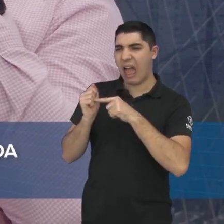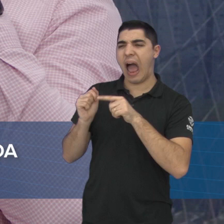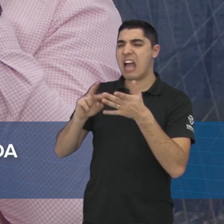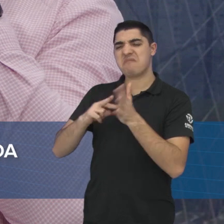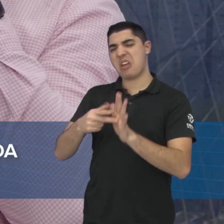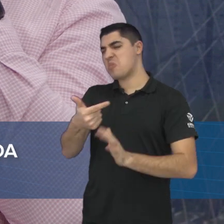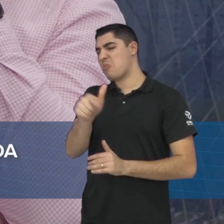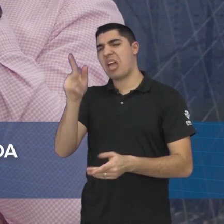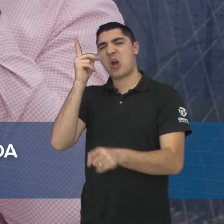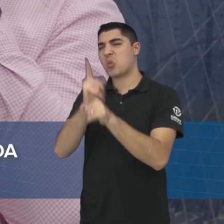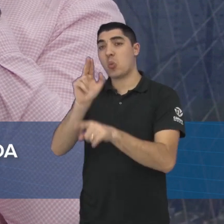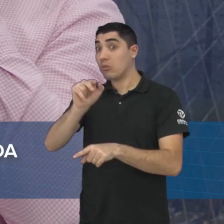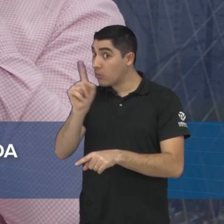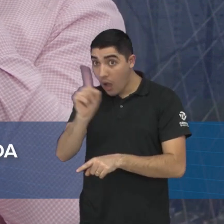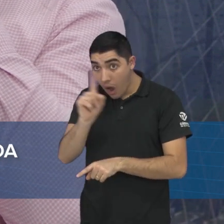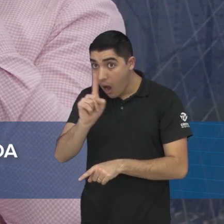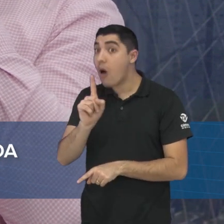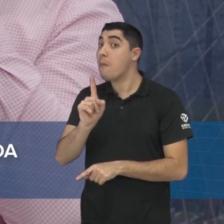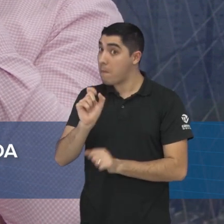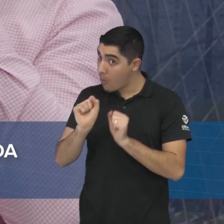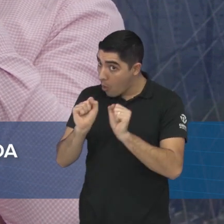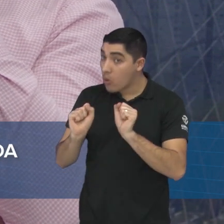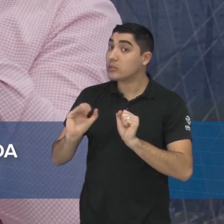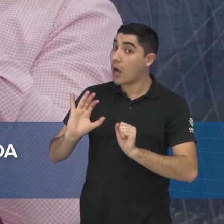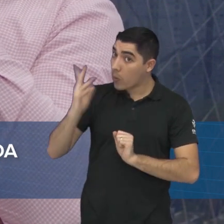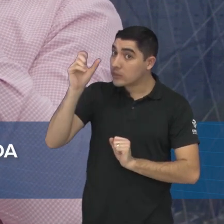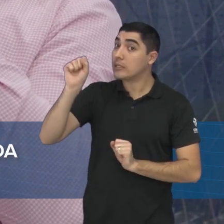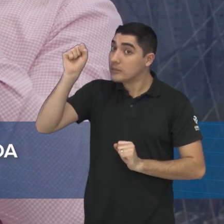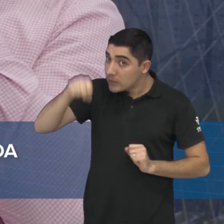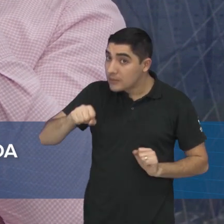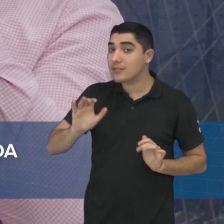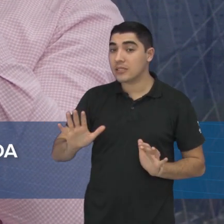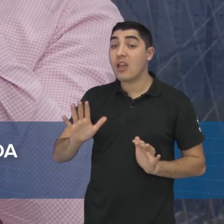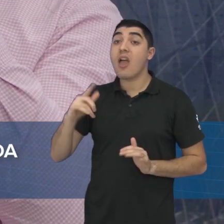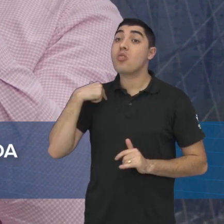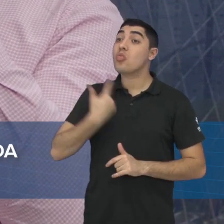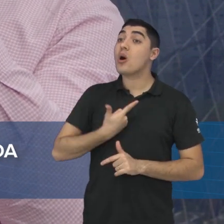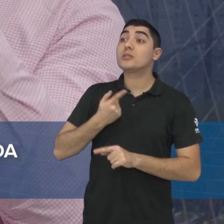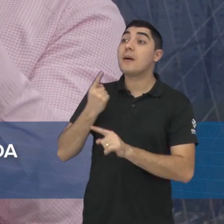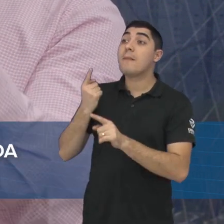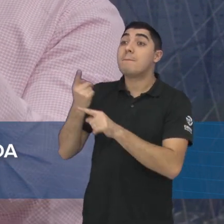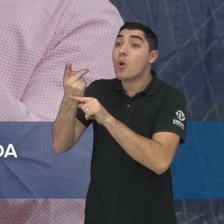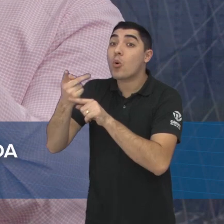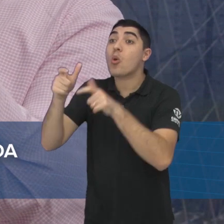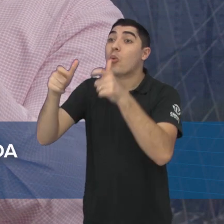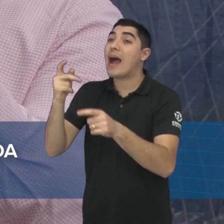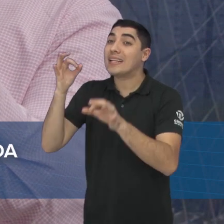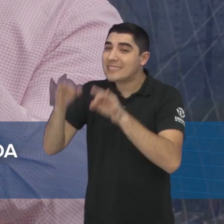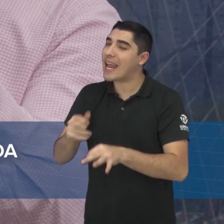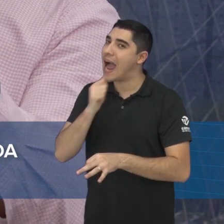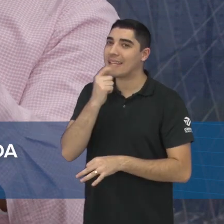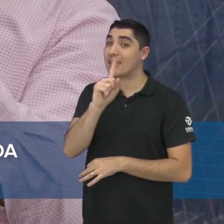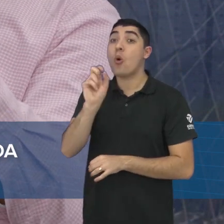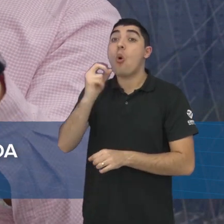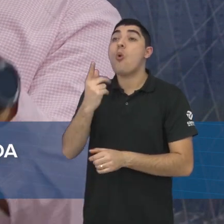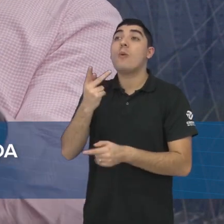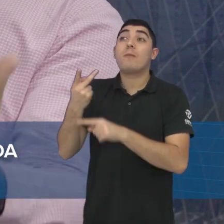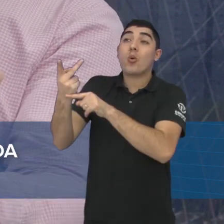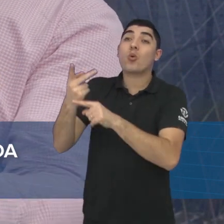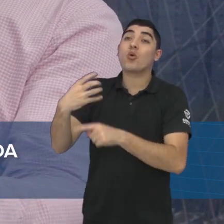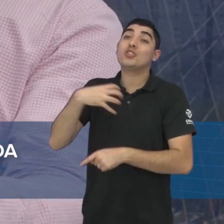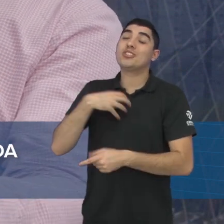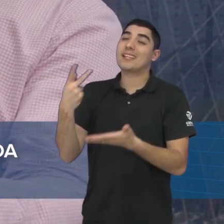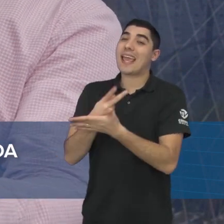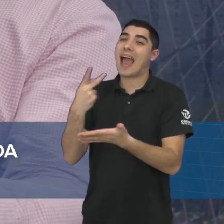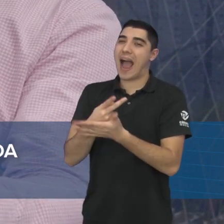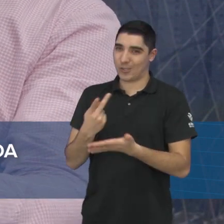ter encontrado vida em outros lugares fora da Terra não quer dizer que ela não exista. Quer dizer que a gente ou não procurou no lugar certo, ou não procurou da